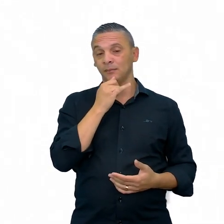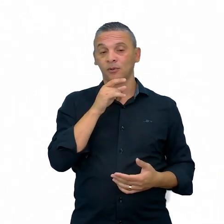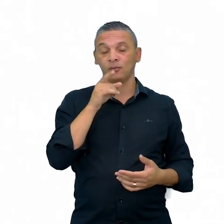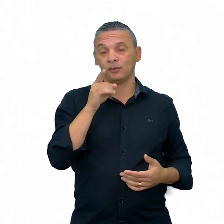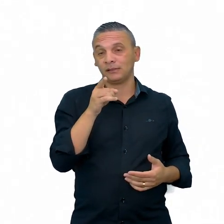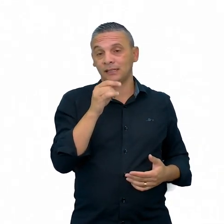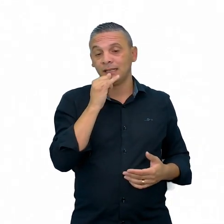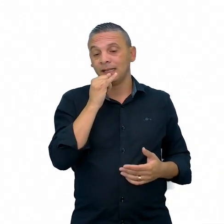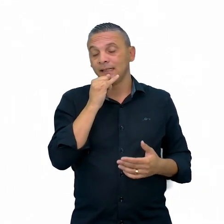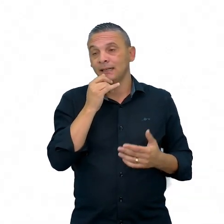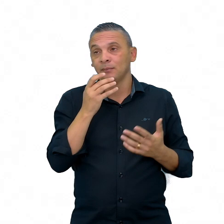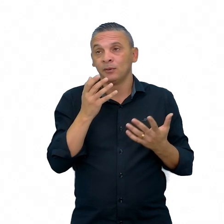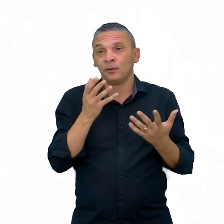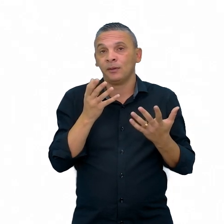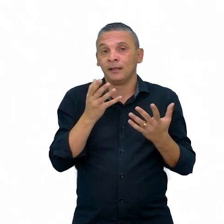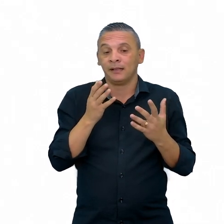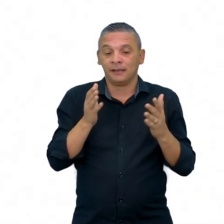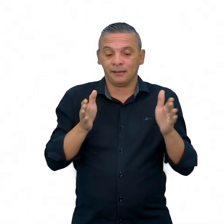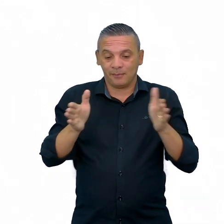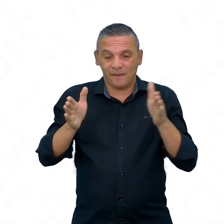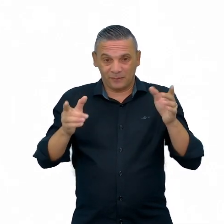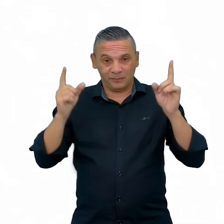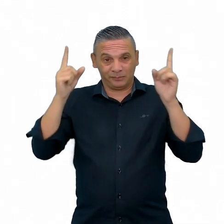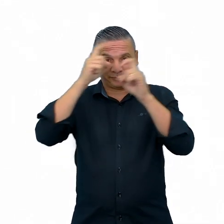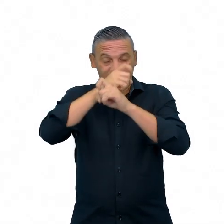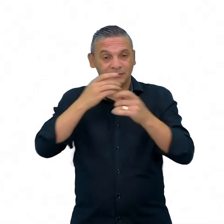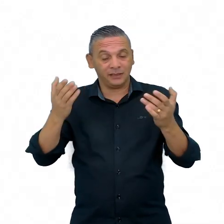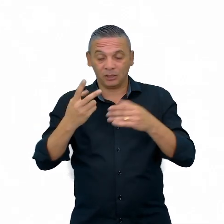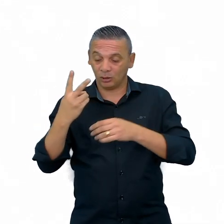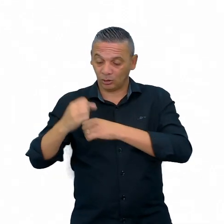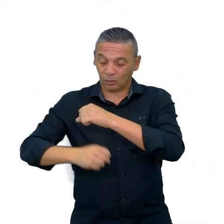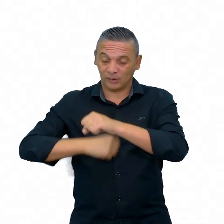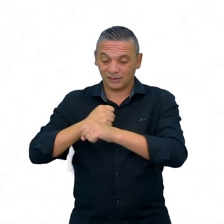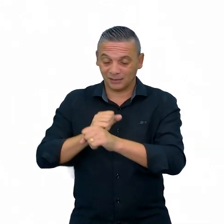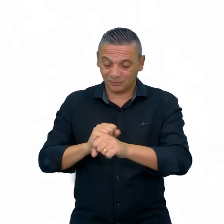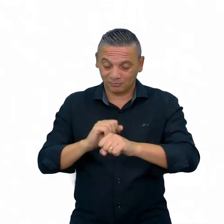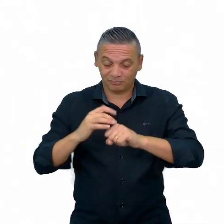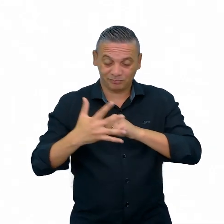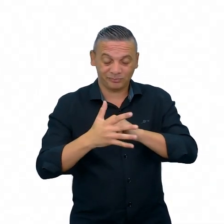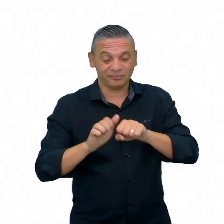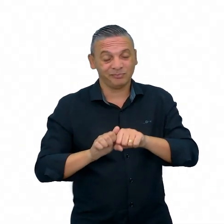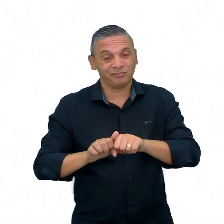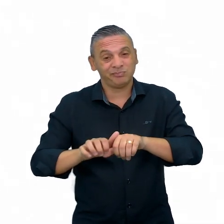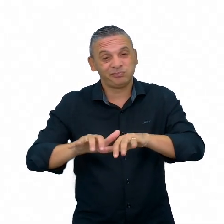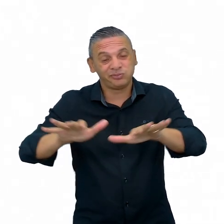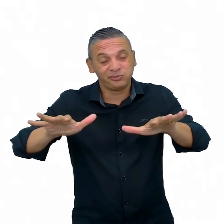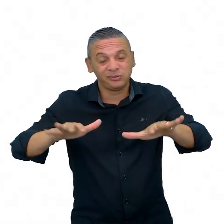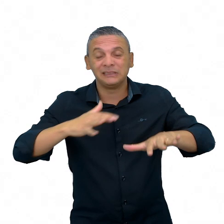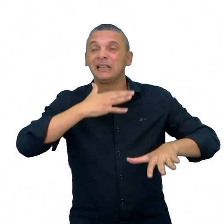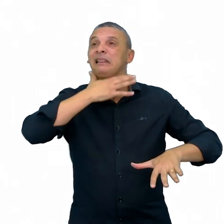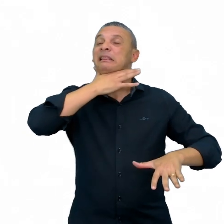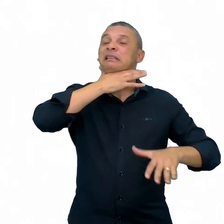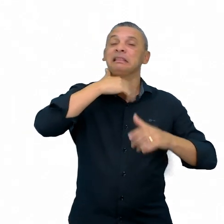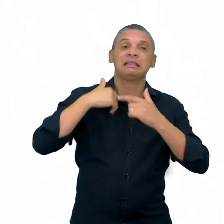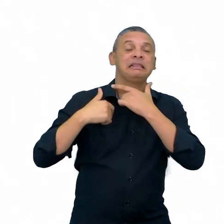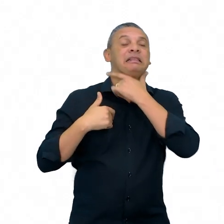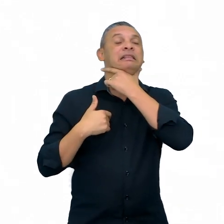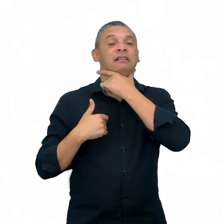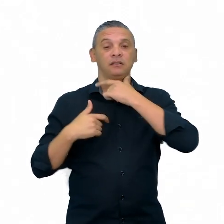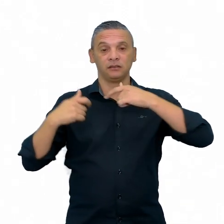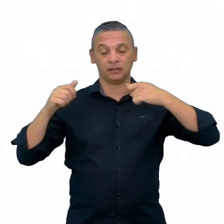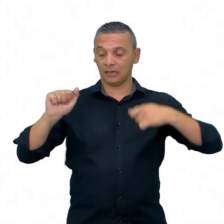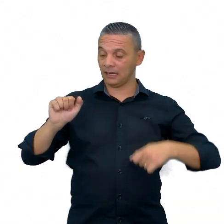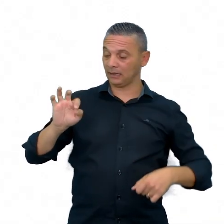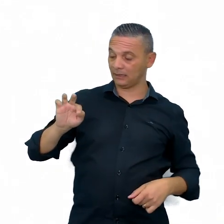E assim, nós estamos enfrentando momentos difíceis, são 2 anos de pandemia, eles não reconhecerem, é necessário,